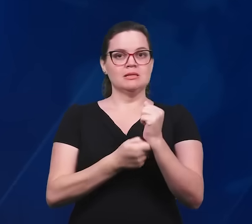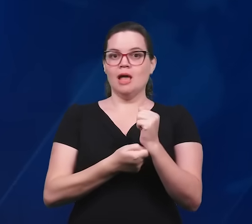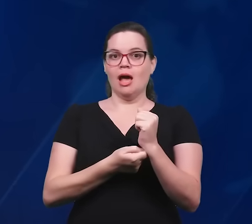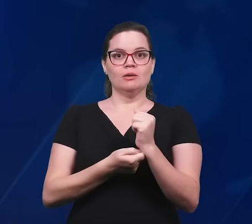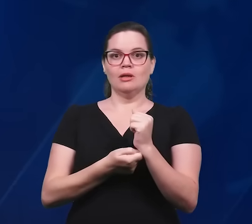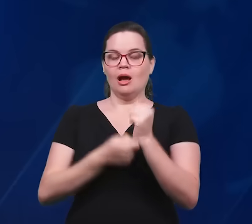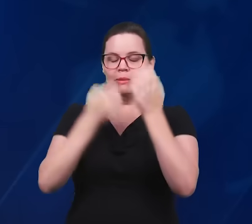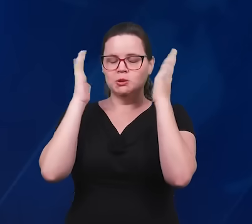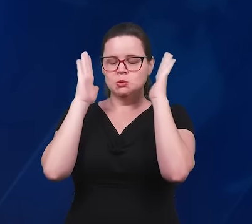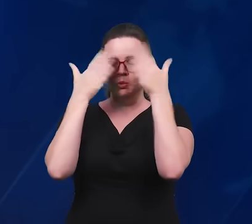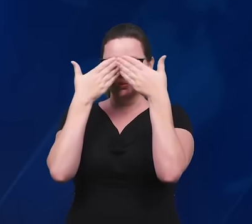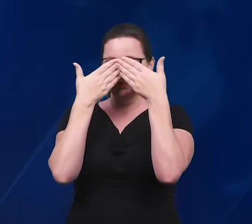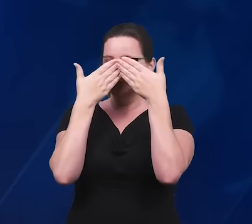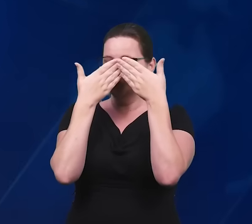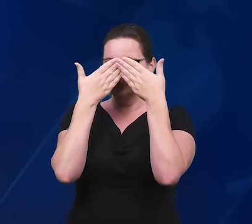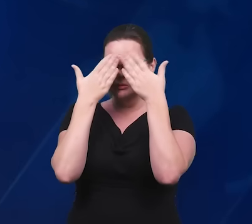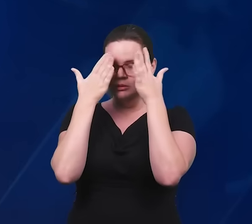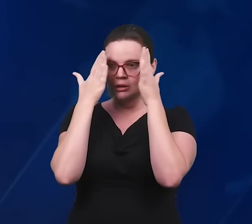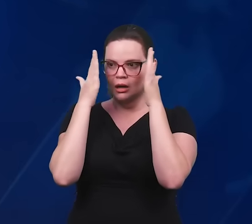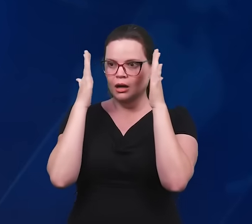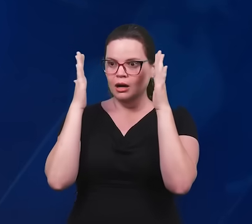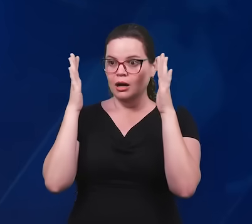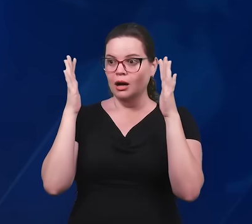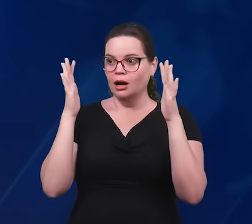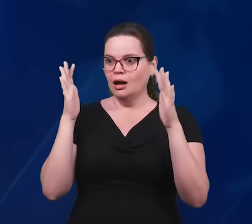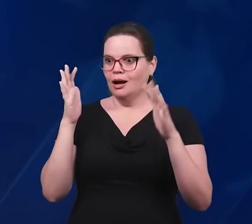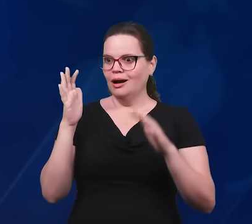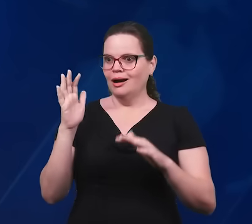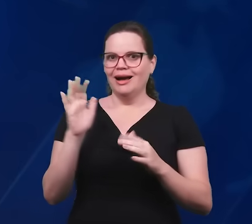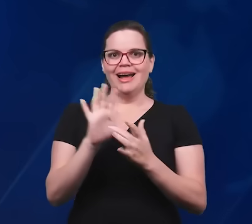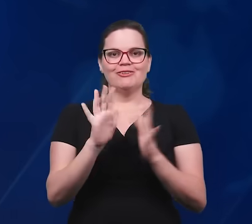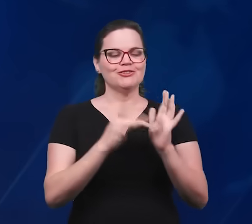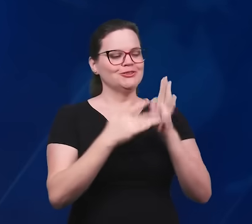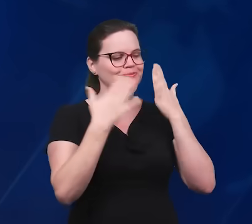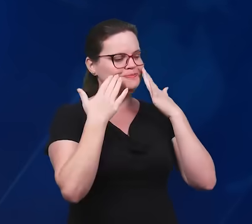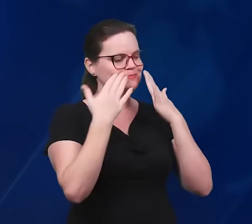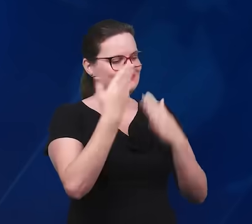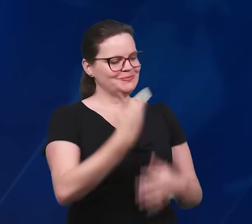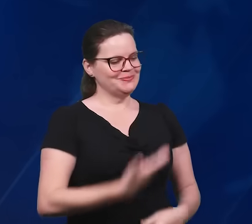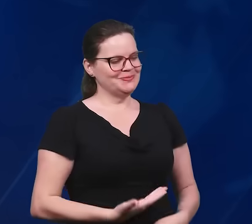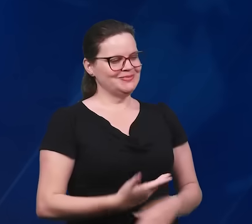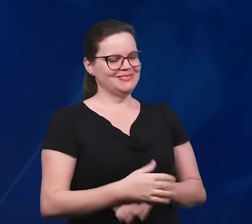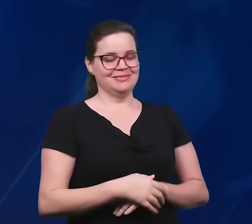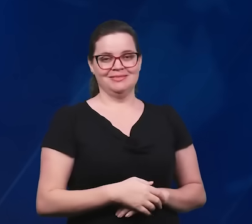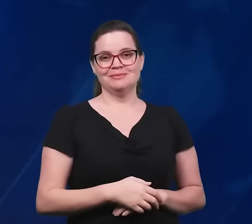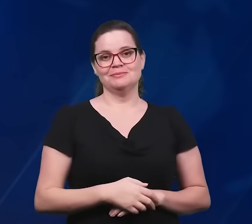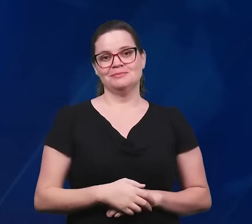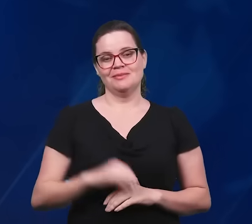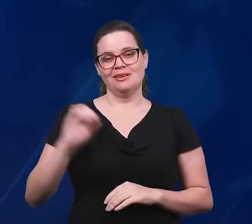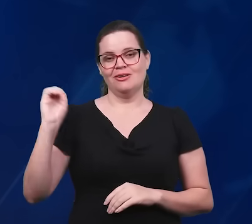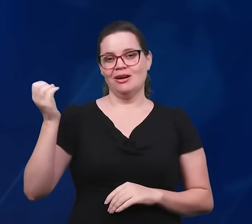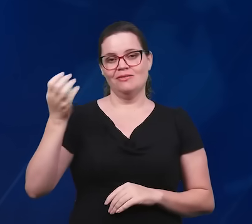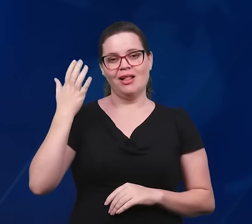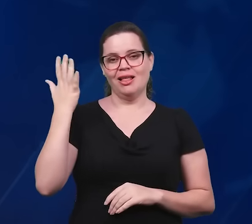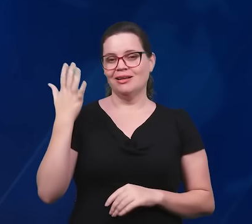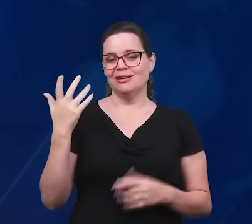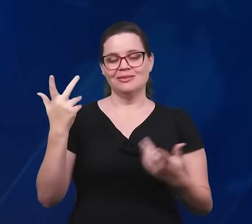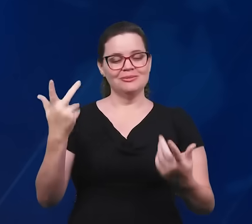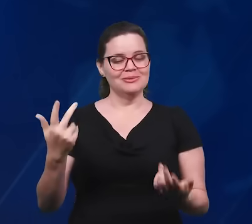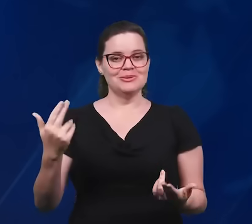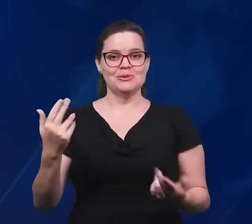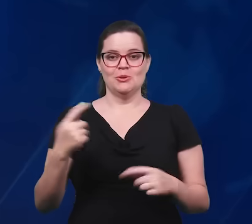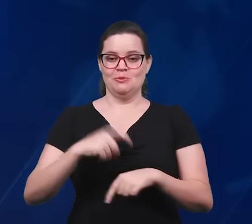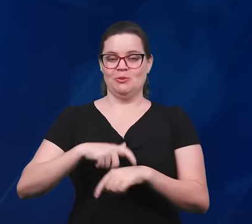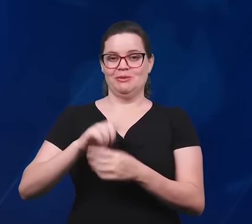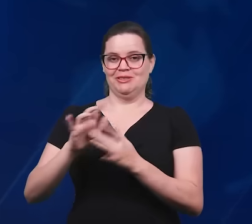que estava oculto. Jesus se revelou àquele homem. Quando Jesus se revela ao nosso